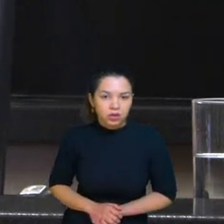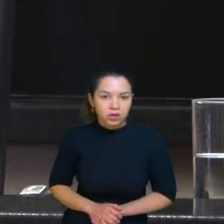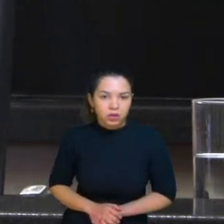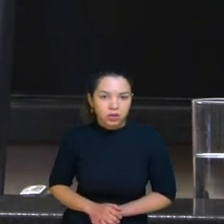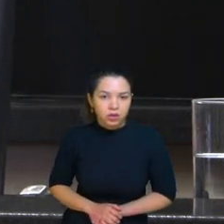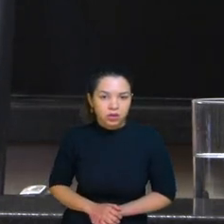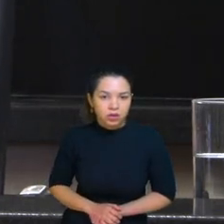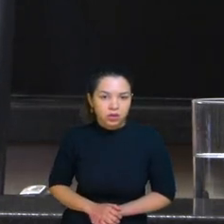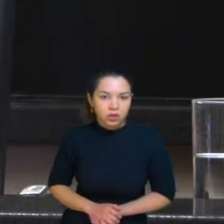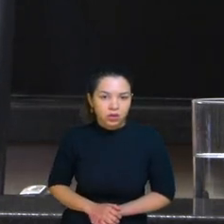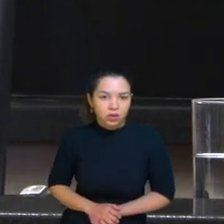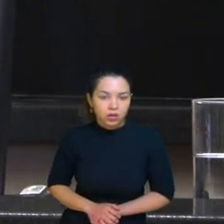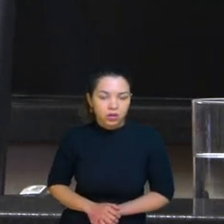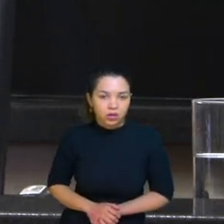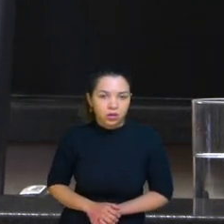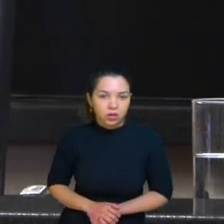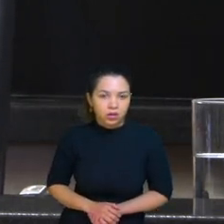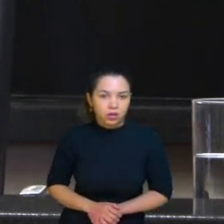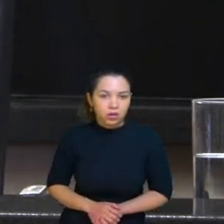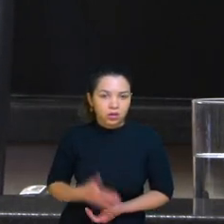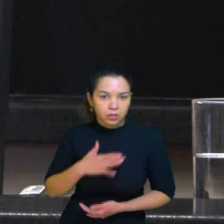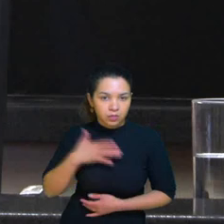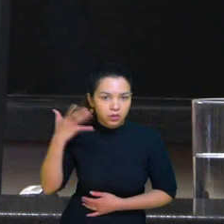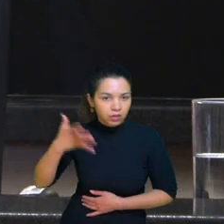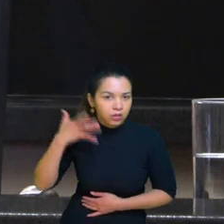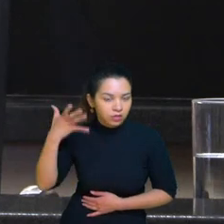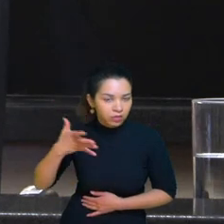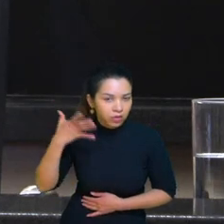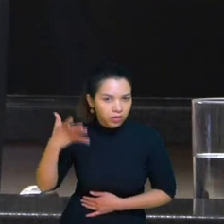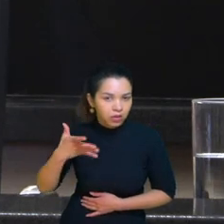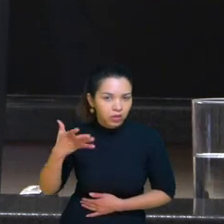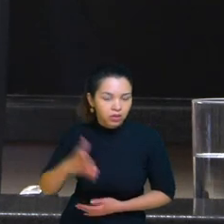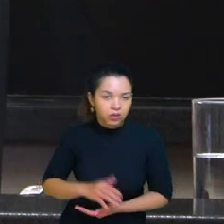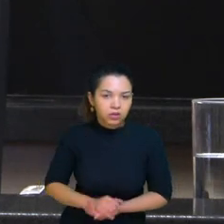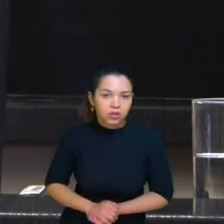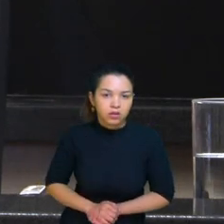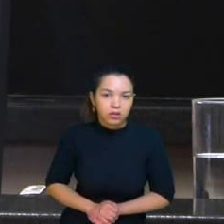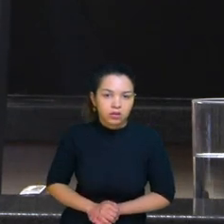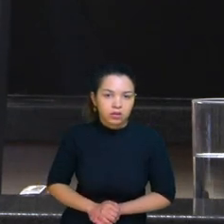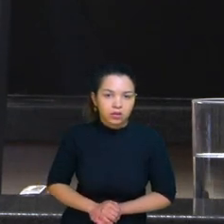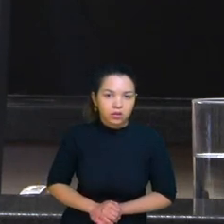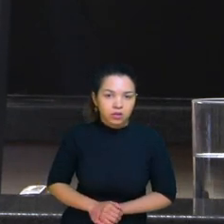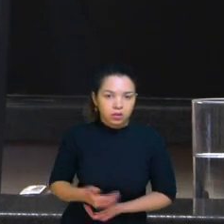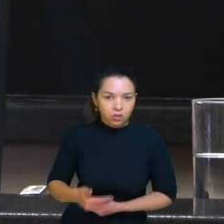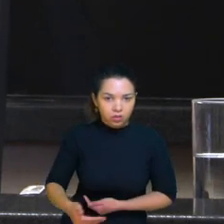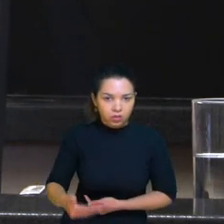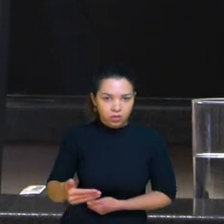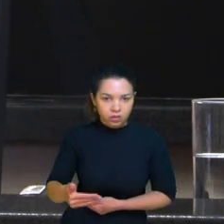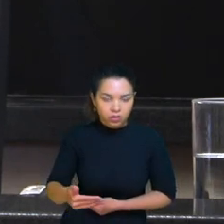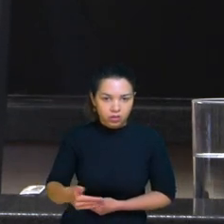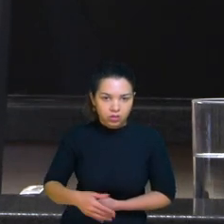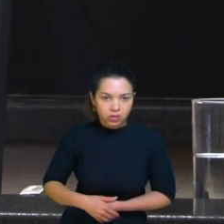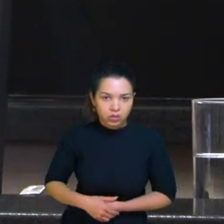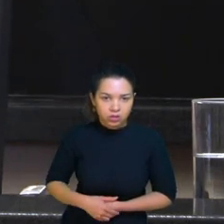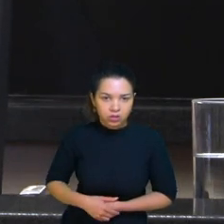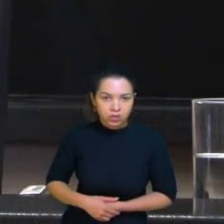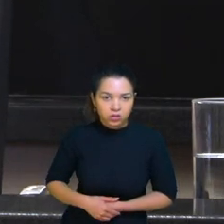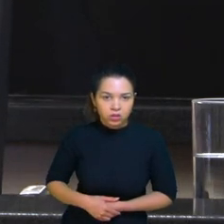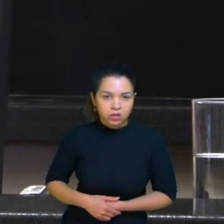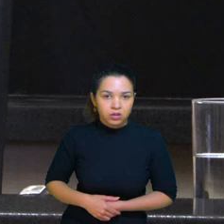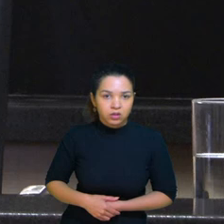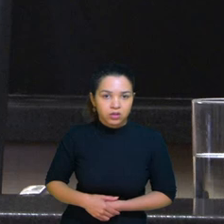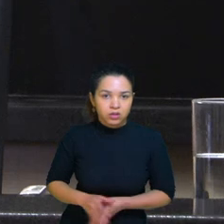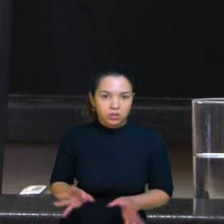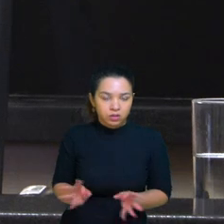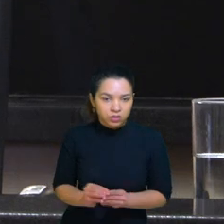tá vou aqui na minha fala né tentar para ser didático né com